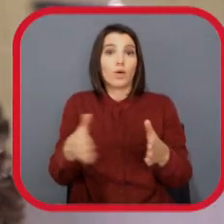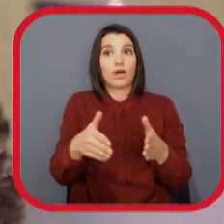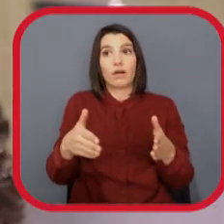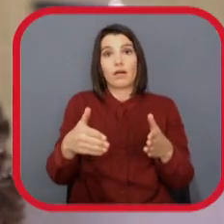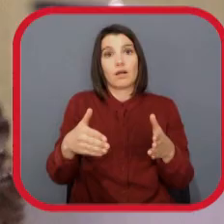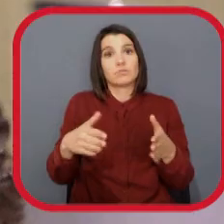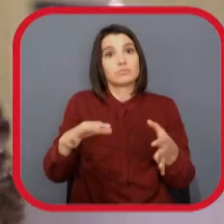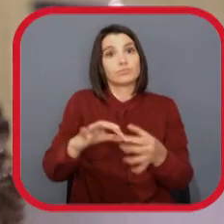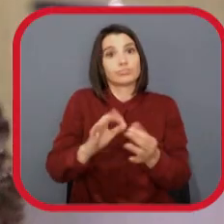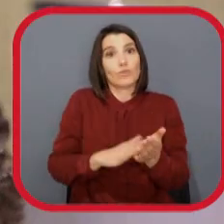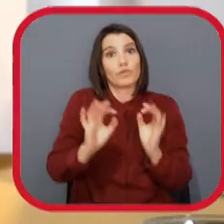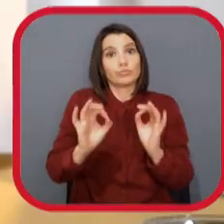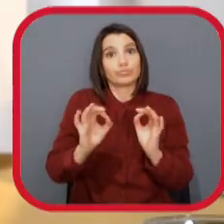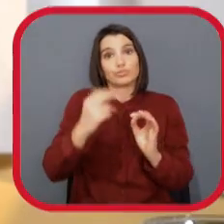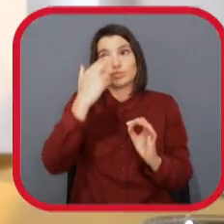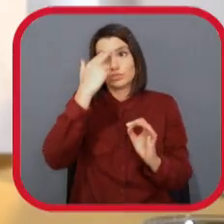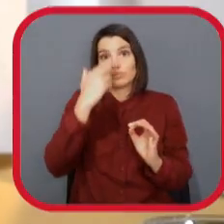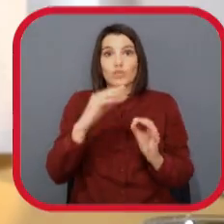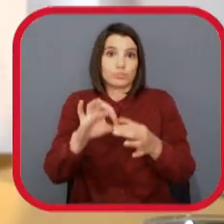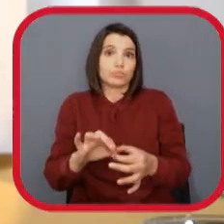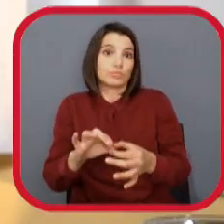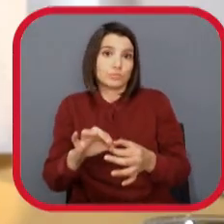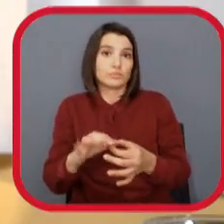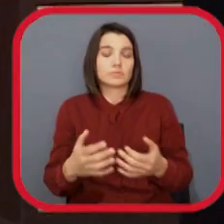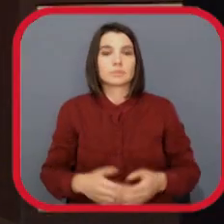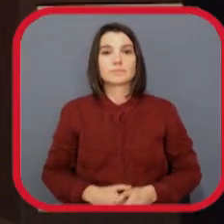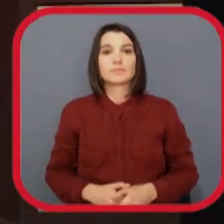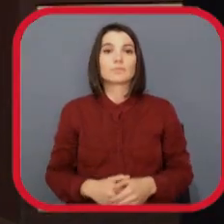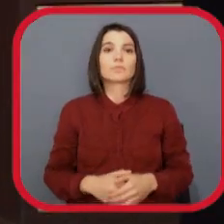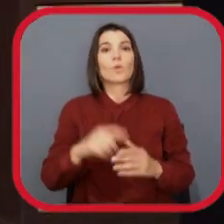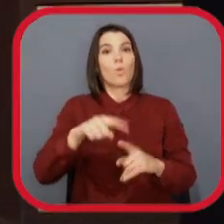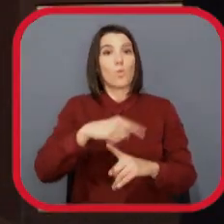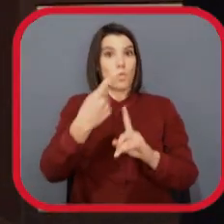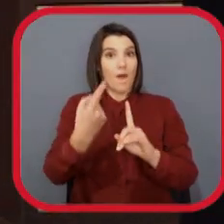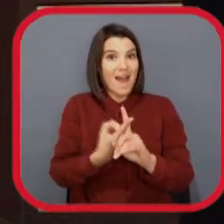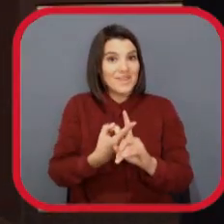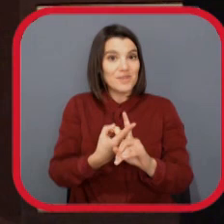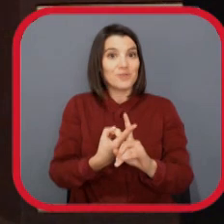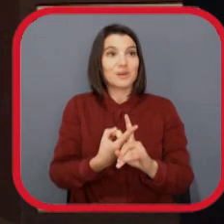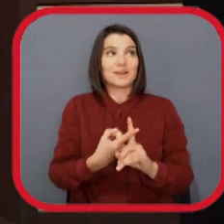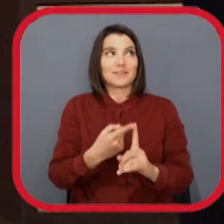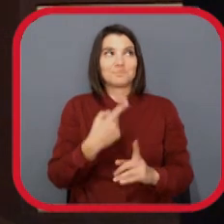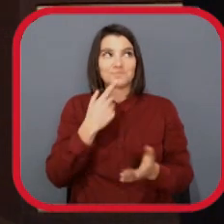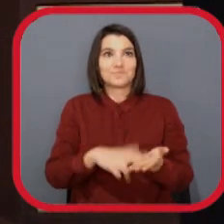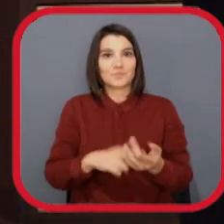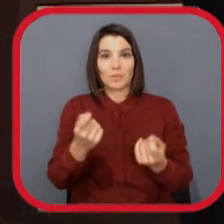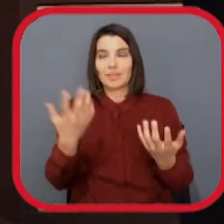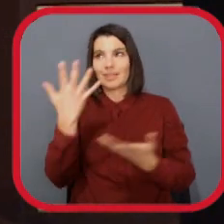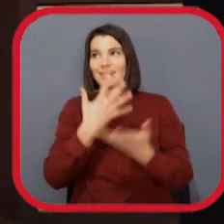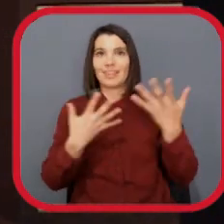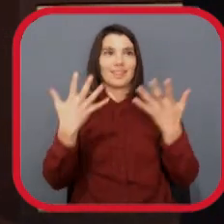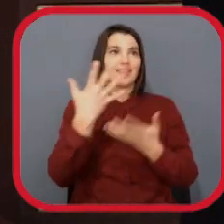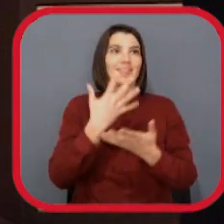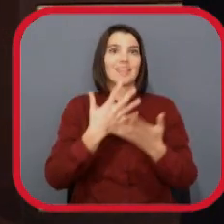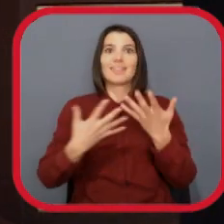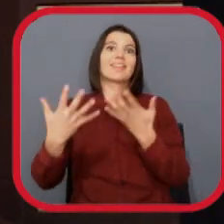rigor histórico que nós tentamos ao máximo que seja o mais correto possível. O primeiro ano, confesso que andei um bocadinho às aranhas e